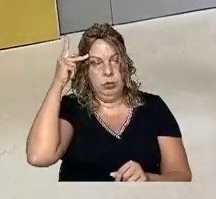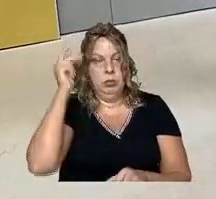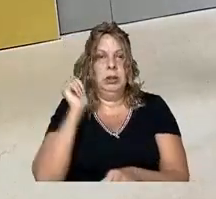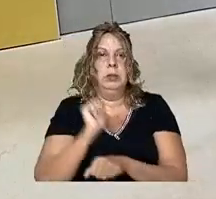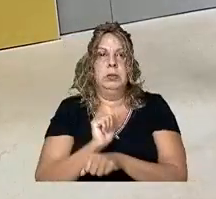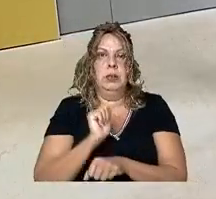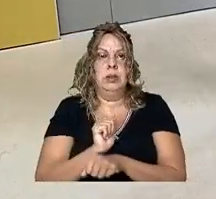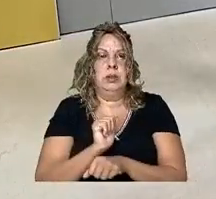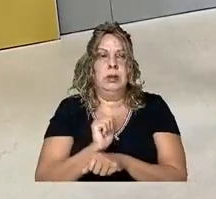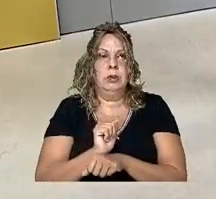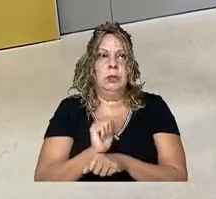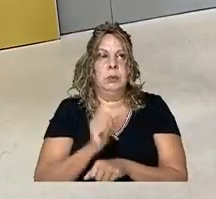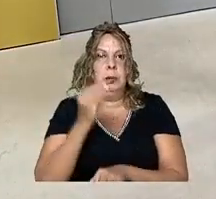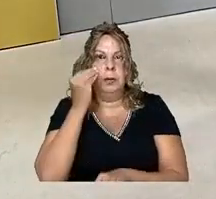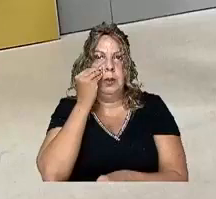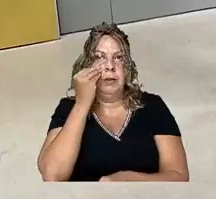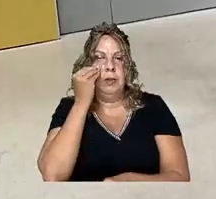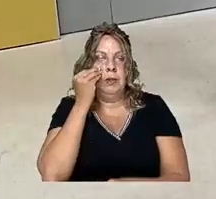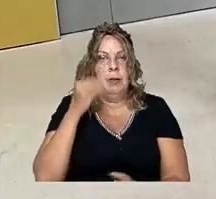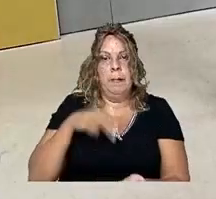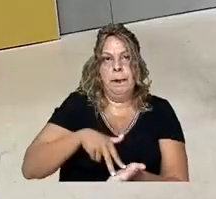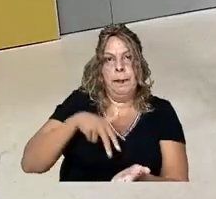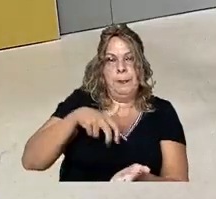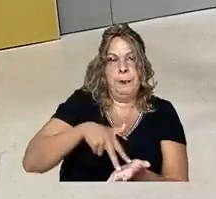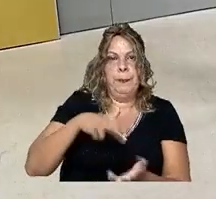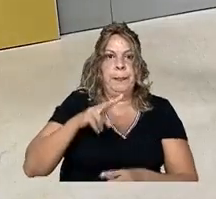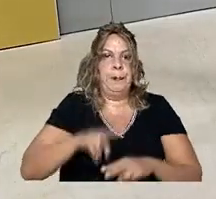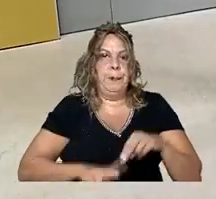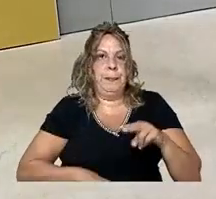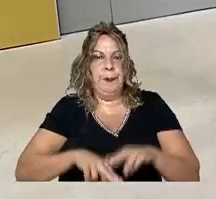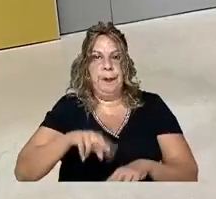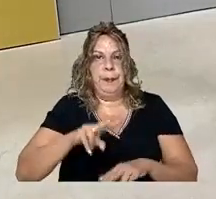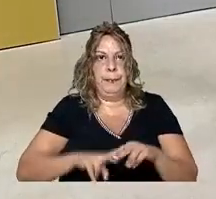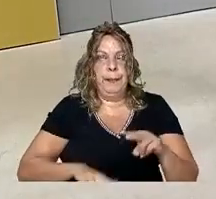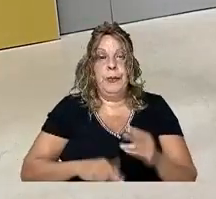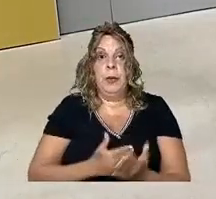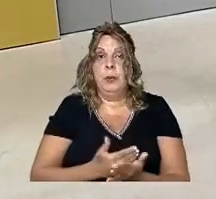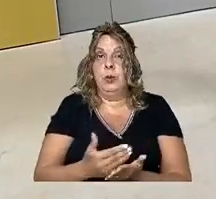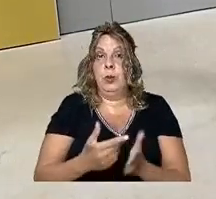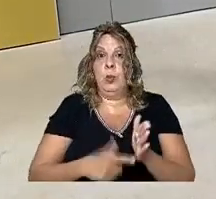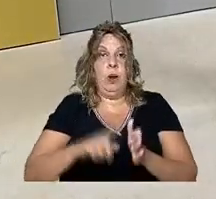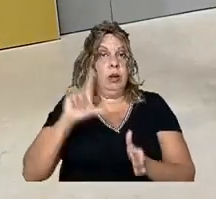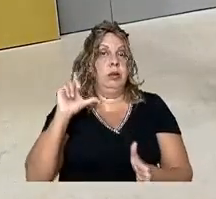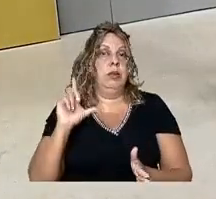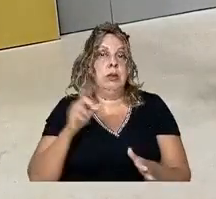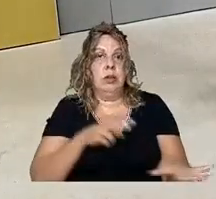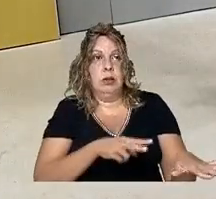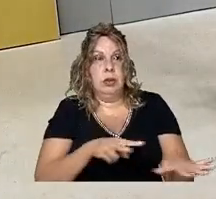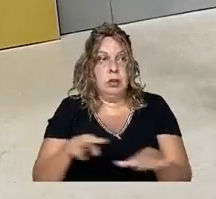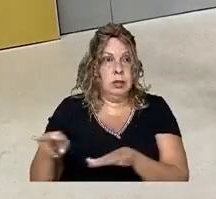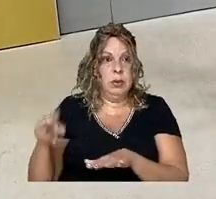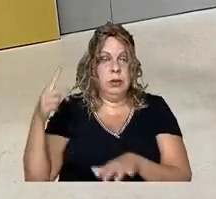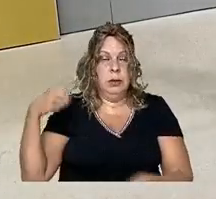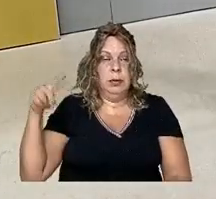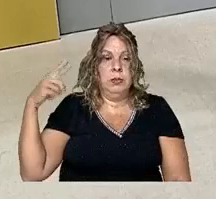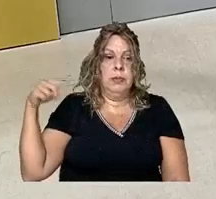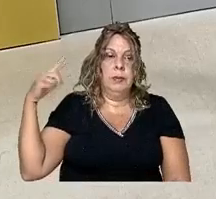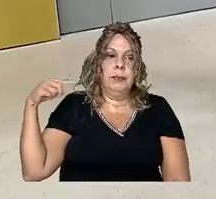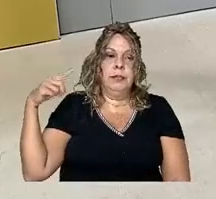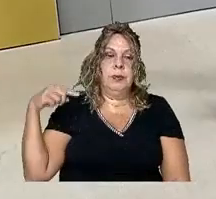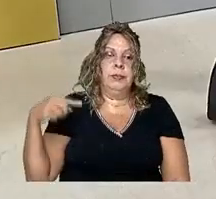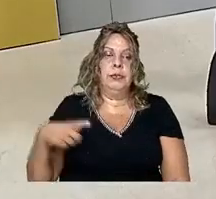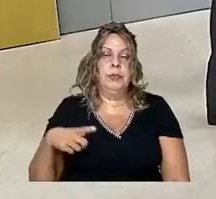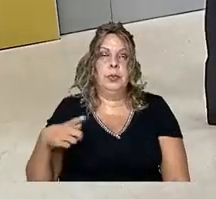mundo na expectativa, todo mundo na alegria desse clima de São João, mas essa alegria começou antes, hein? Semana passada a alegria começou e